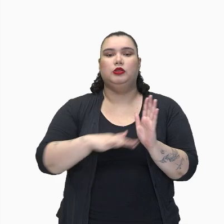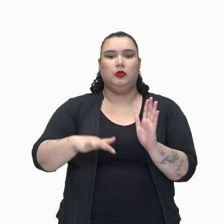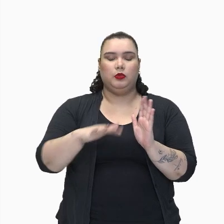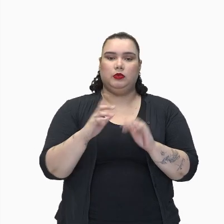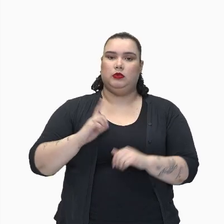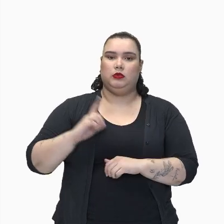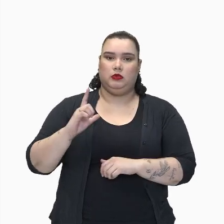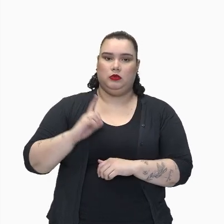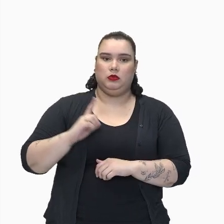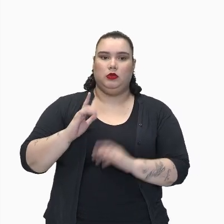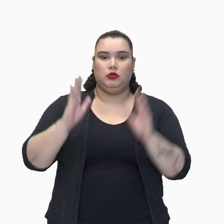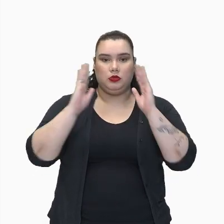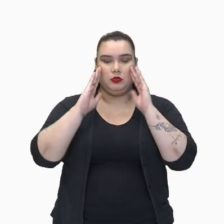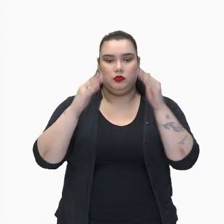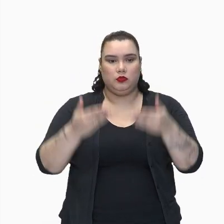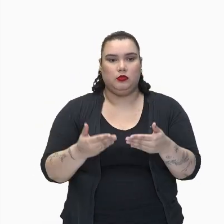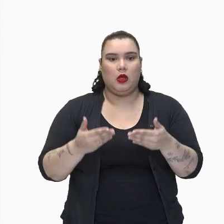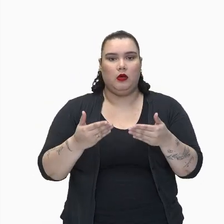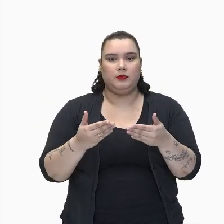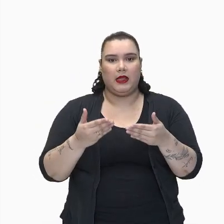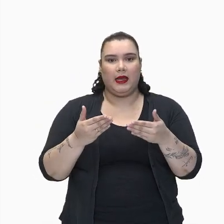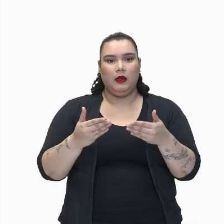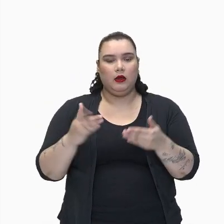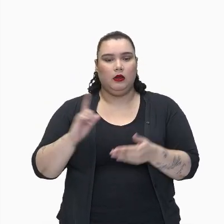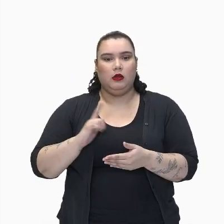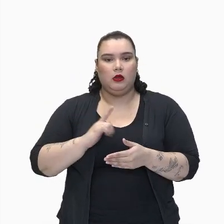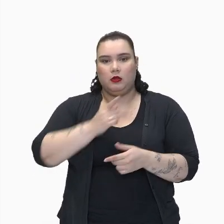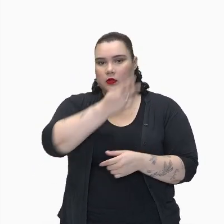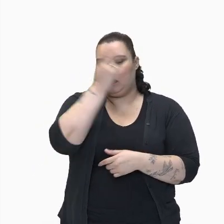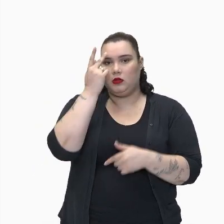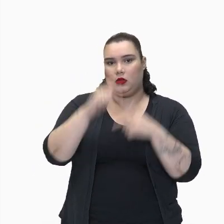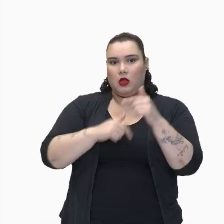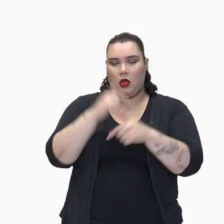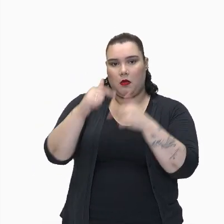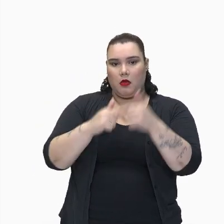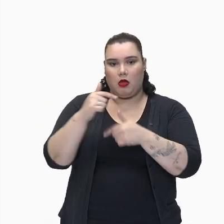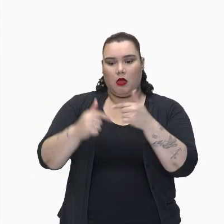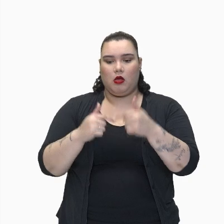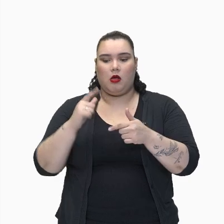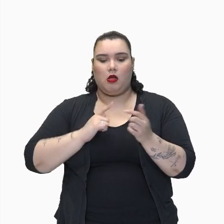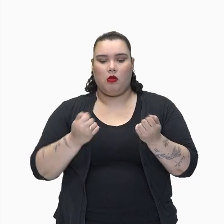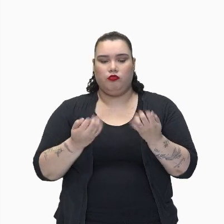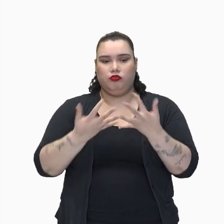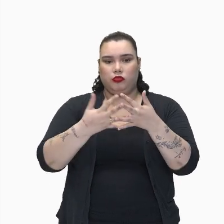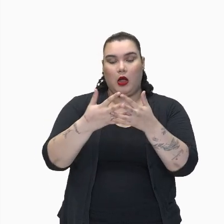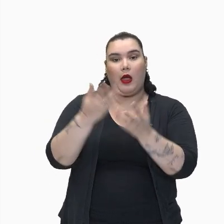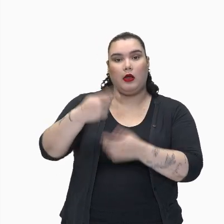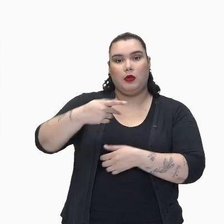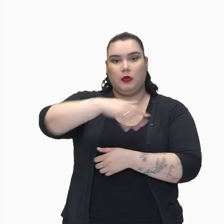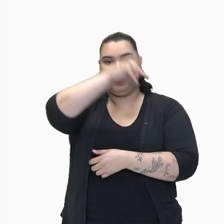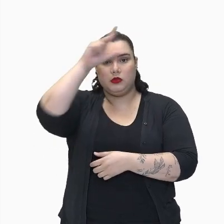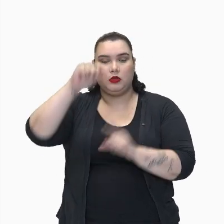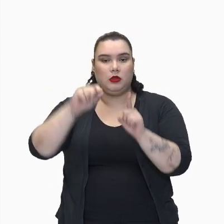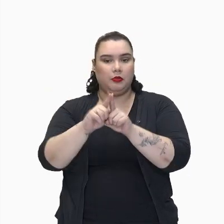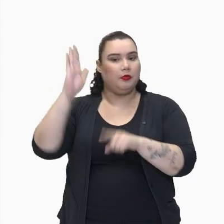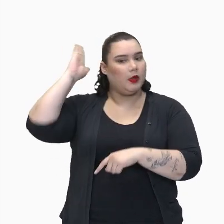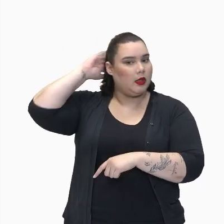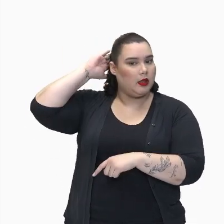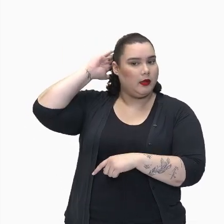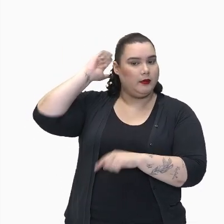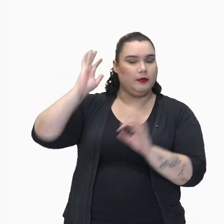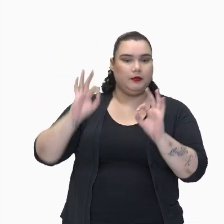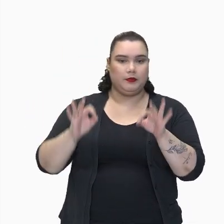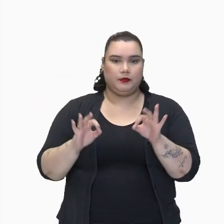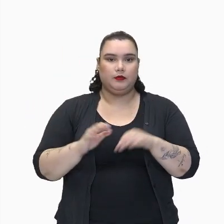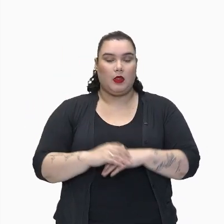ali, especialmente de Belém, né? O pessoal trabalha muito com palhas, com cestaria, aqui no Amazonas também acontece, mas